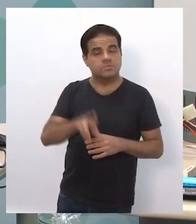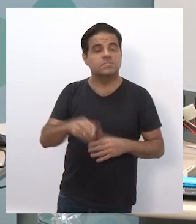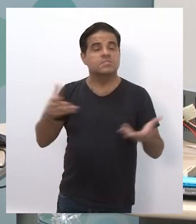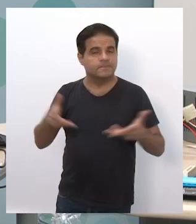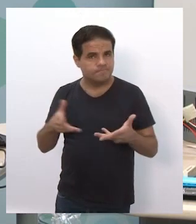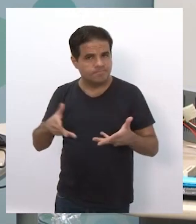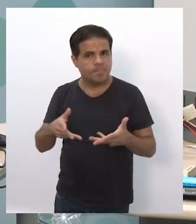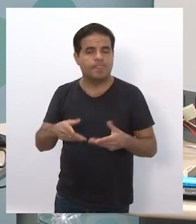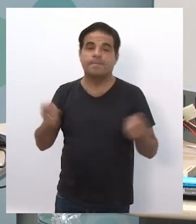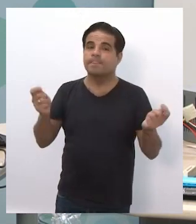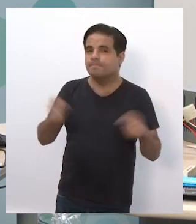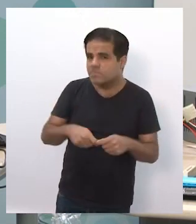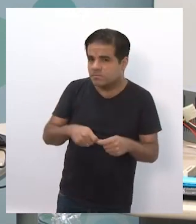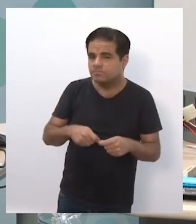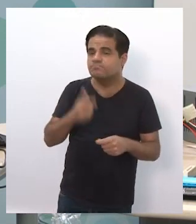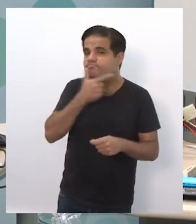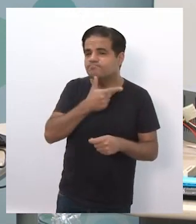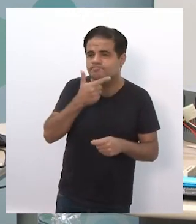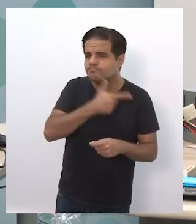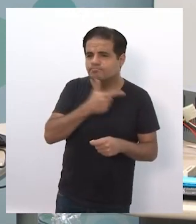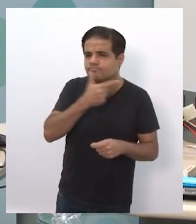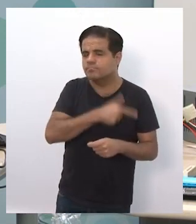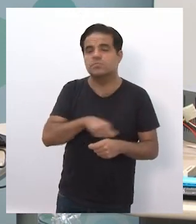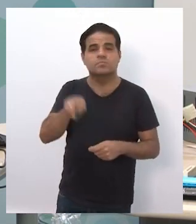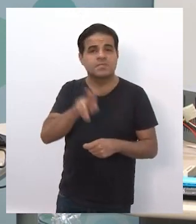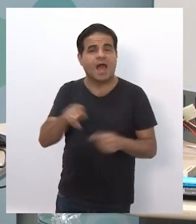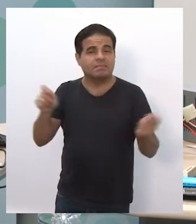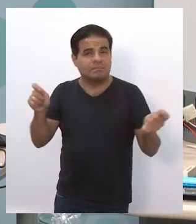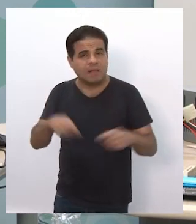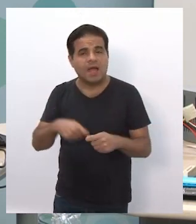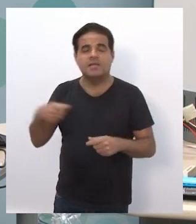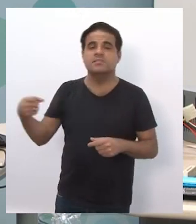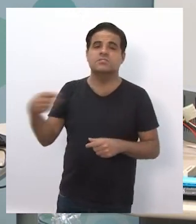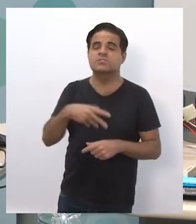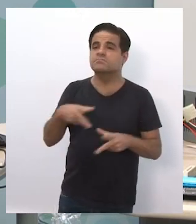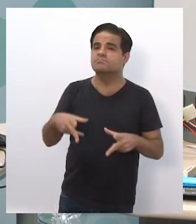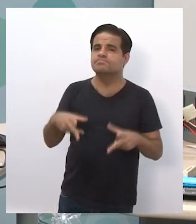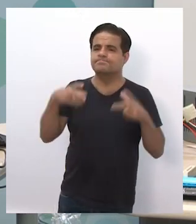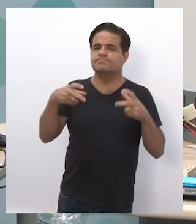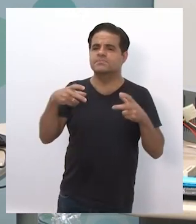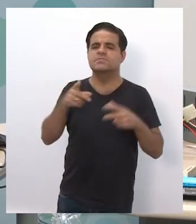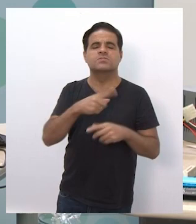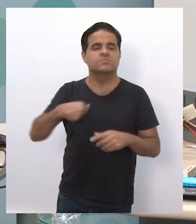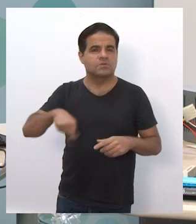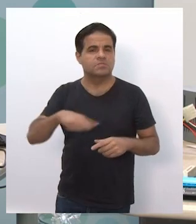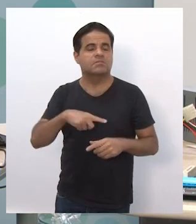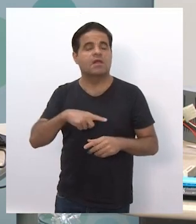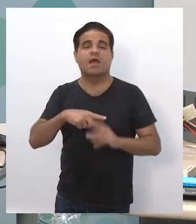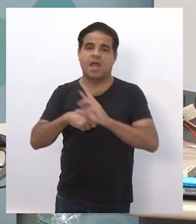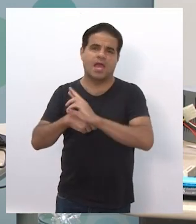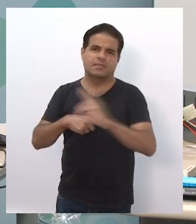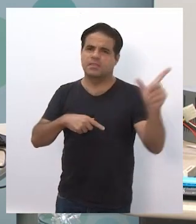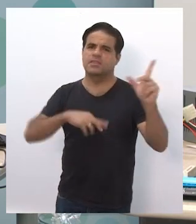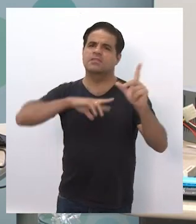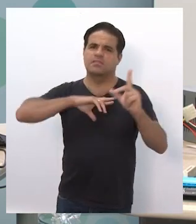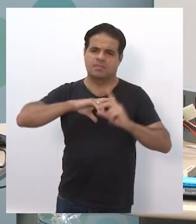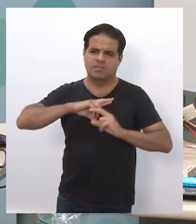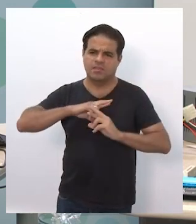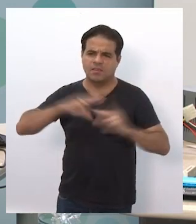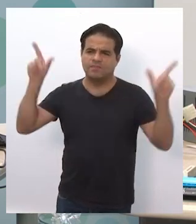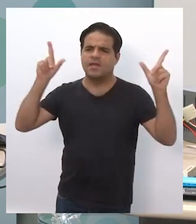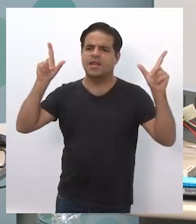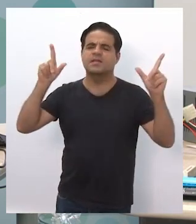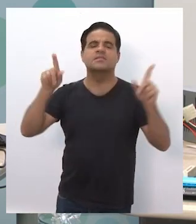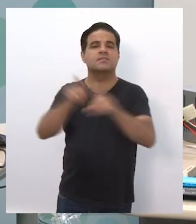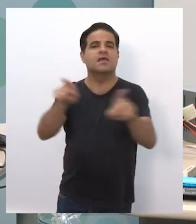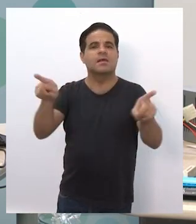agora ela consegue ser útil nessa nova perspectiva que a gente tem, né? Que é completamente diferente. E